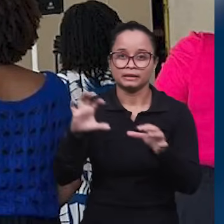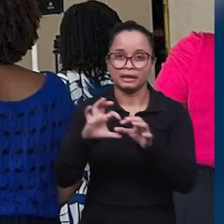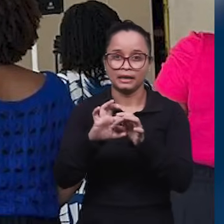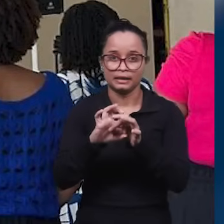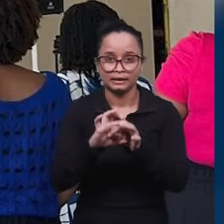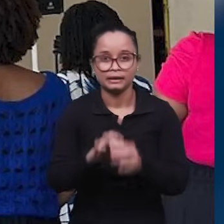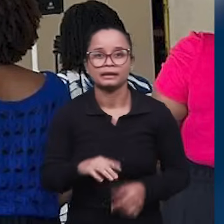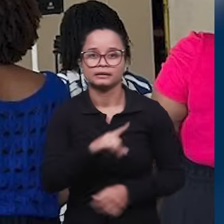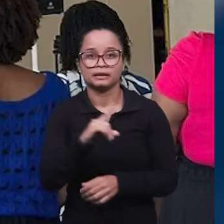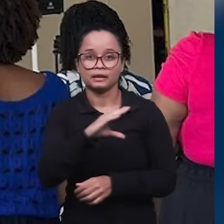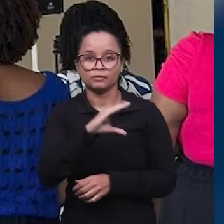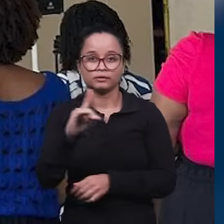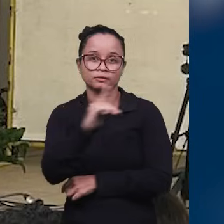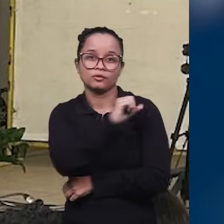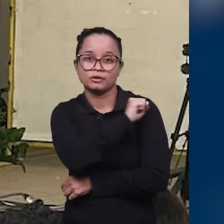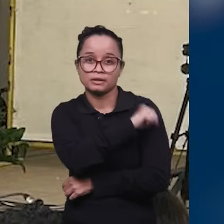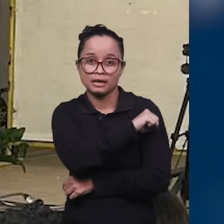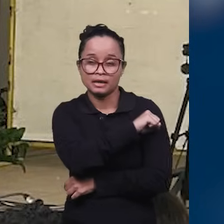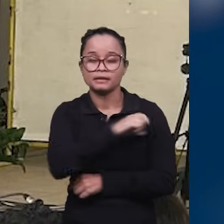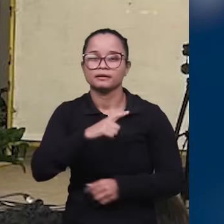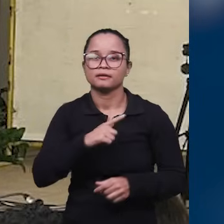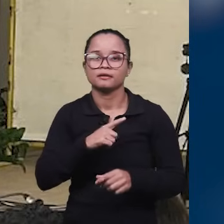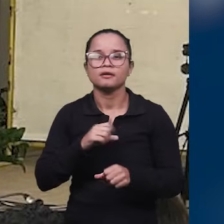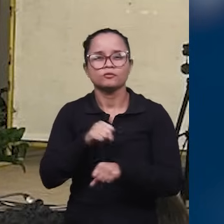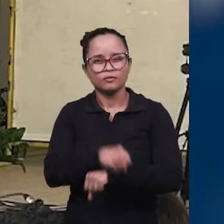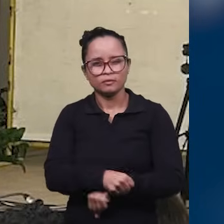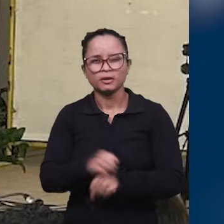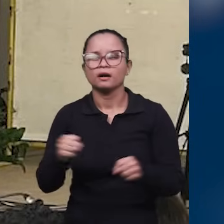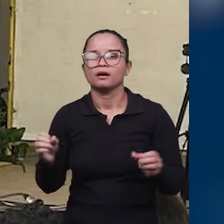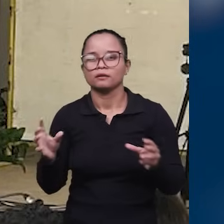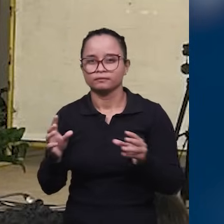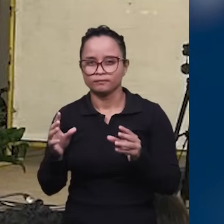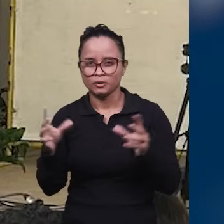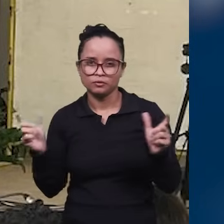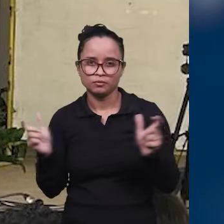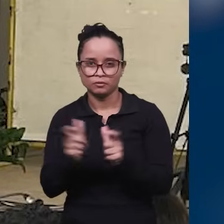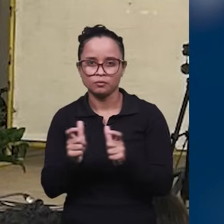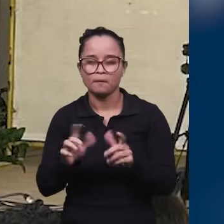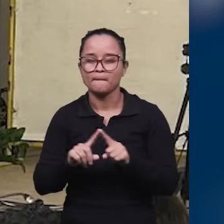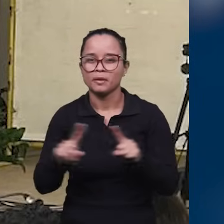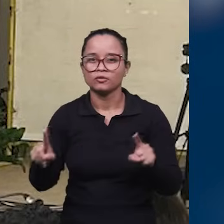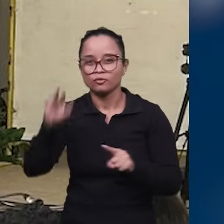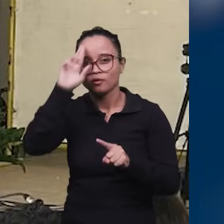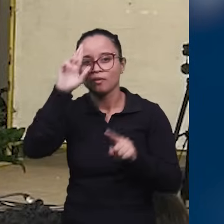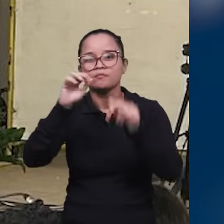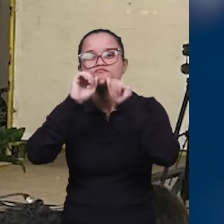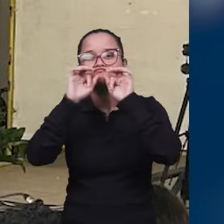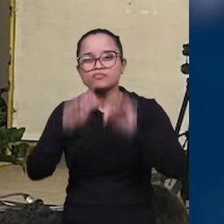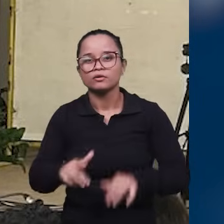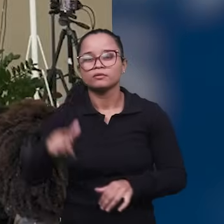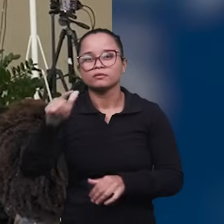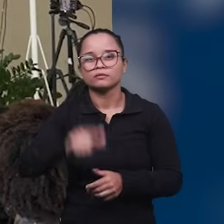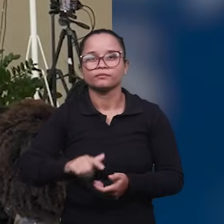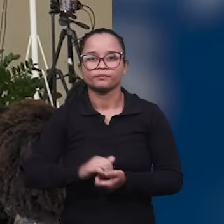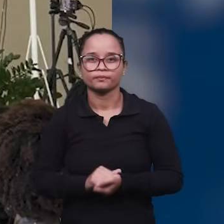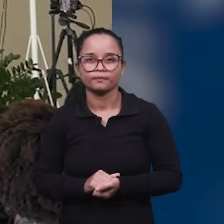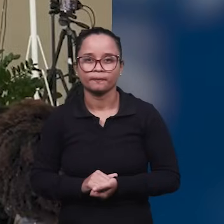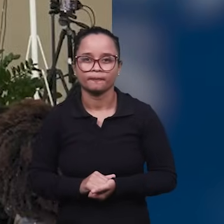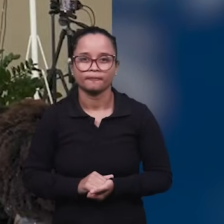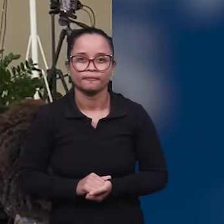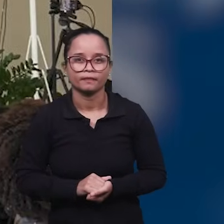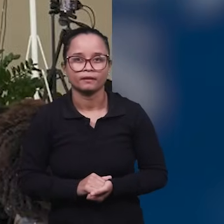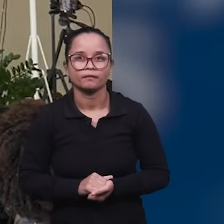louvor e instrumentistas no Manaim de Aracaju. Além da bênção do ensino revelado, o Senhor acrescentou um novo benefício ao